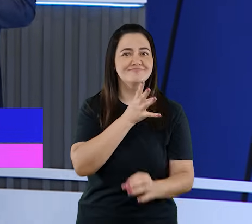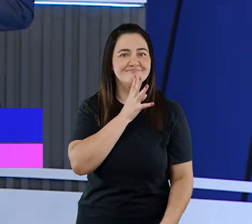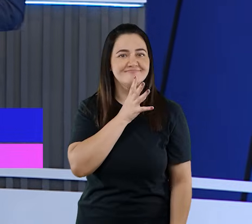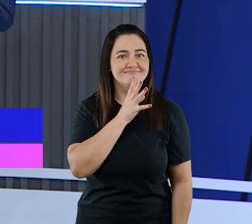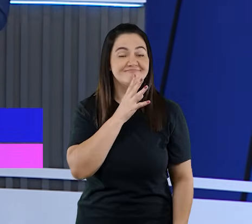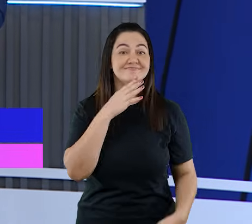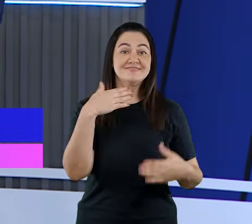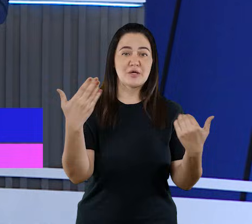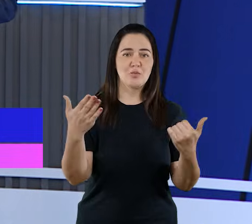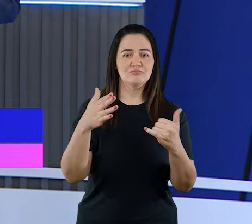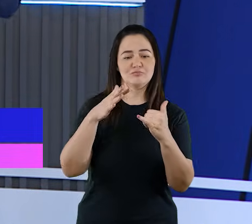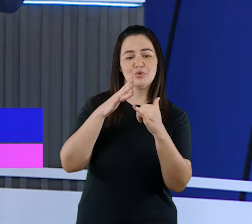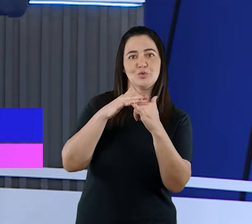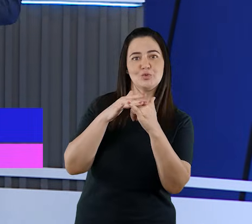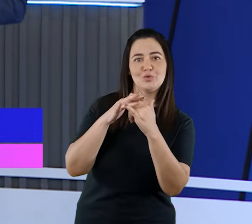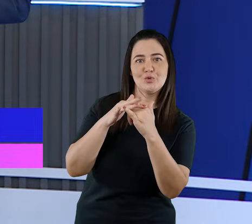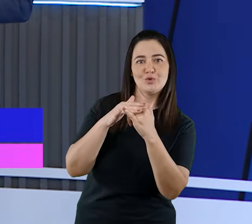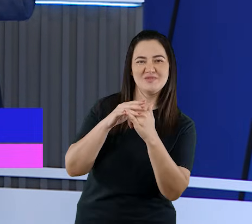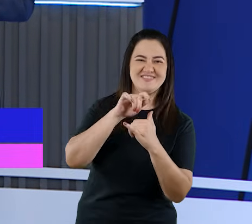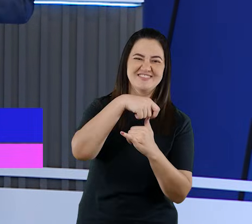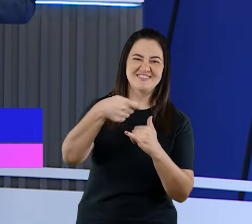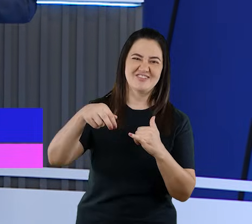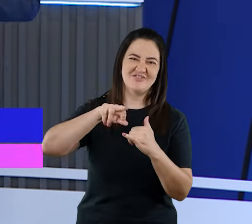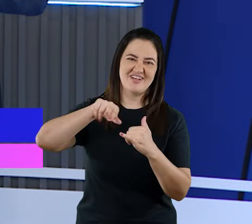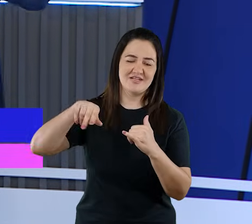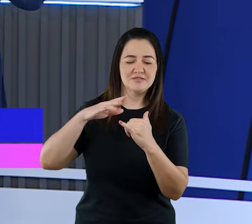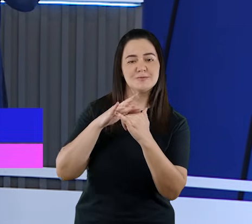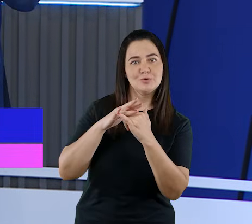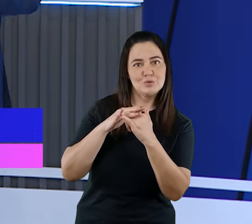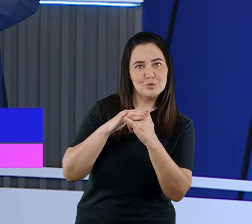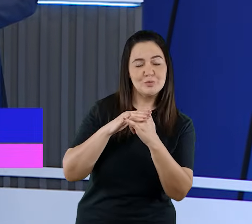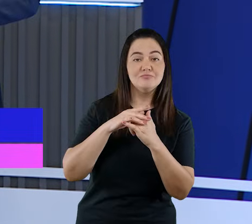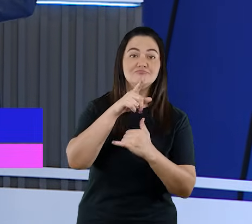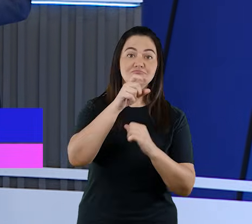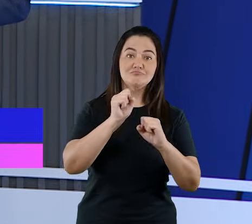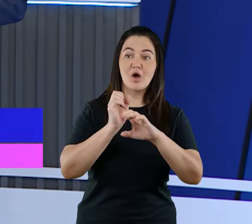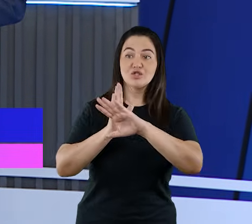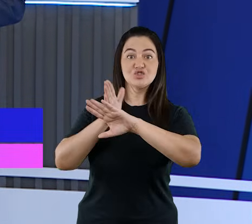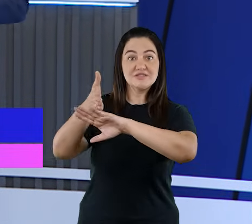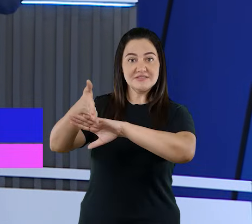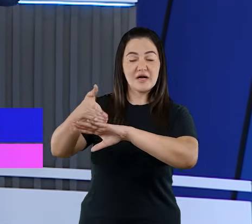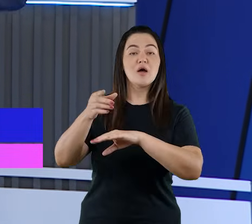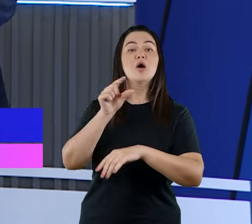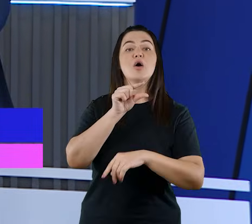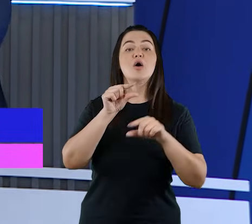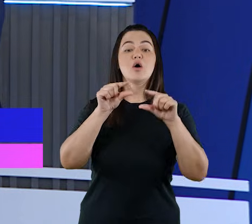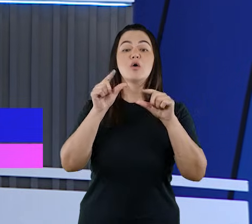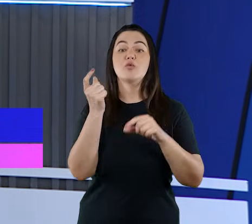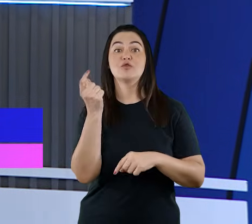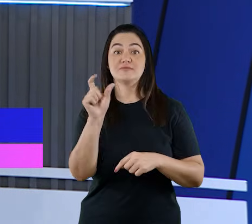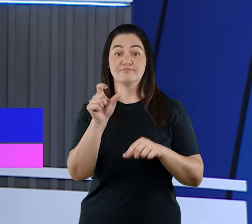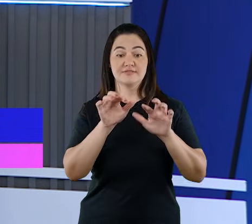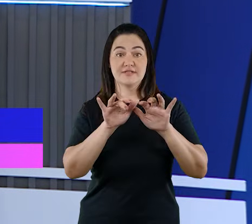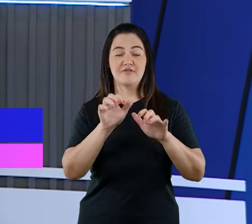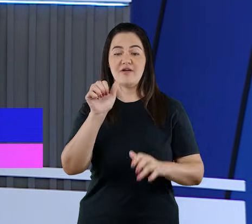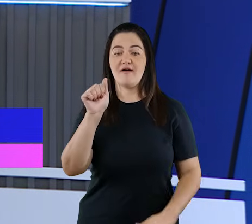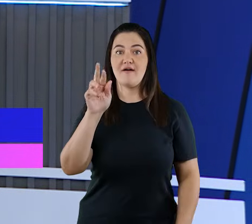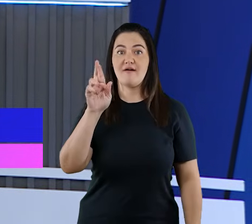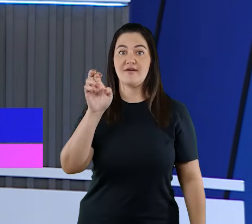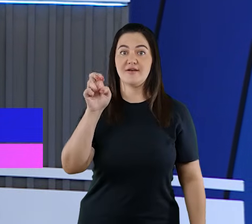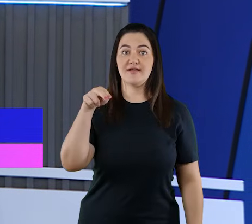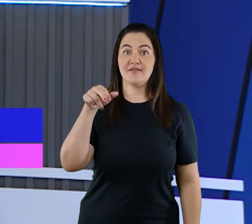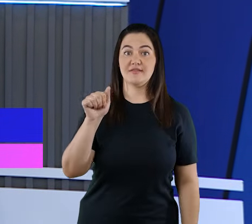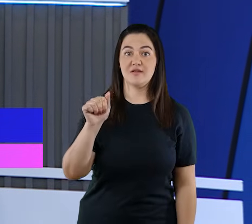lá, vai lá, se inscreve, ativa o sininho, porque nós estamos postando todos os programas da Arena do Futuro lá, e aí você pode ter acesso